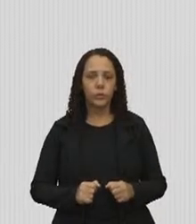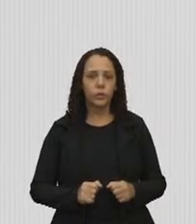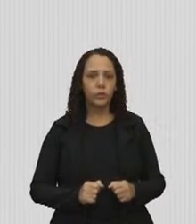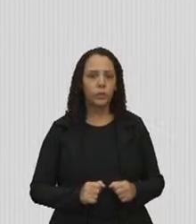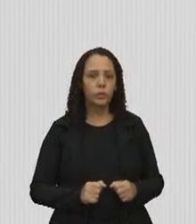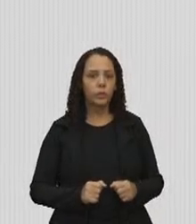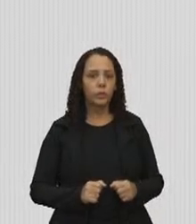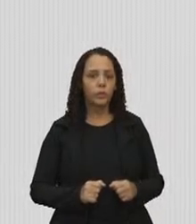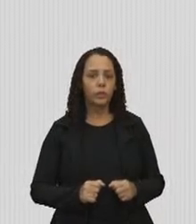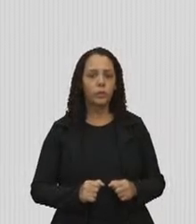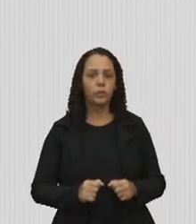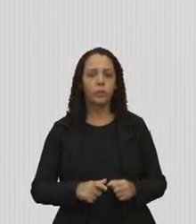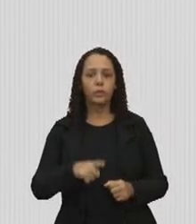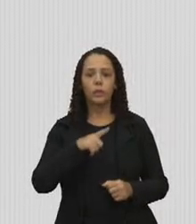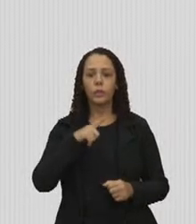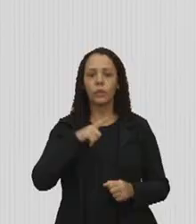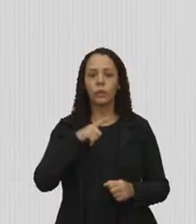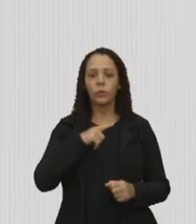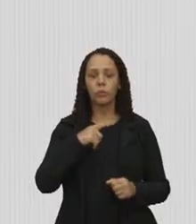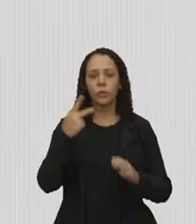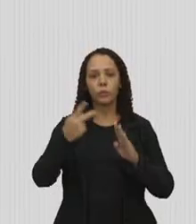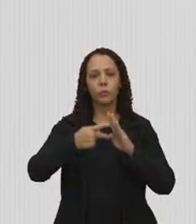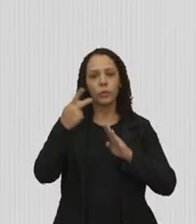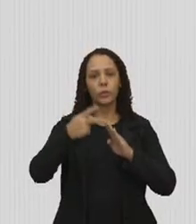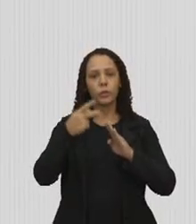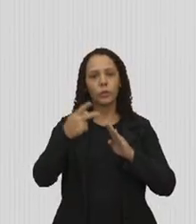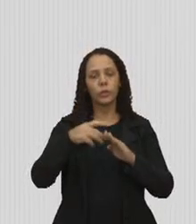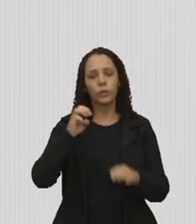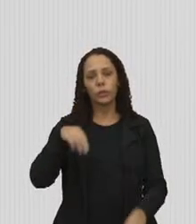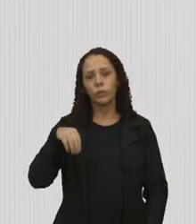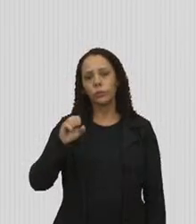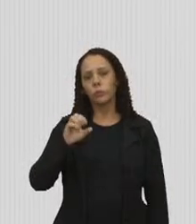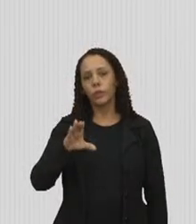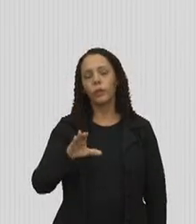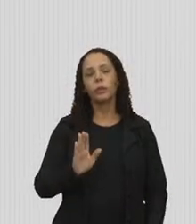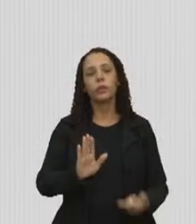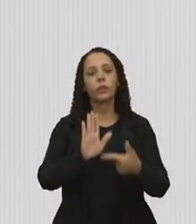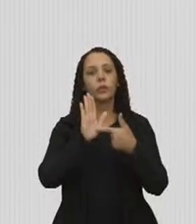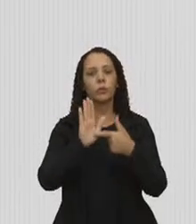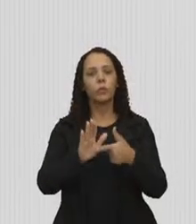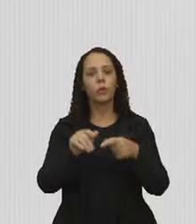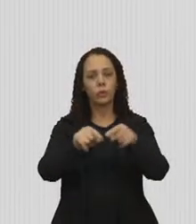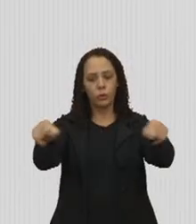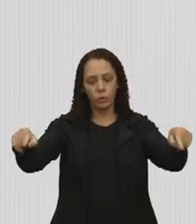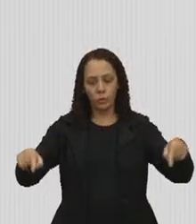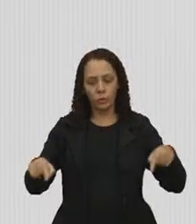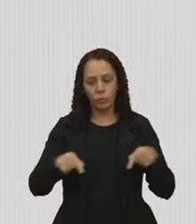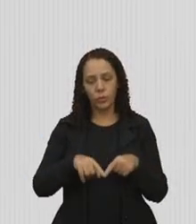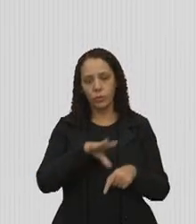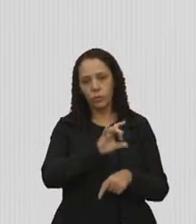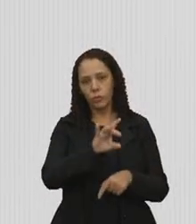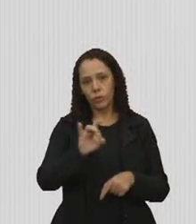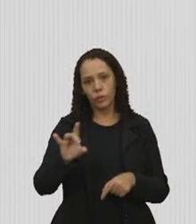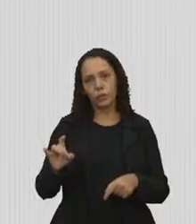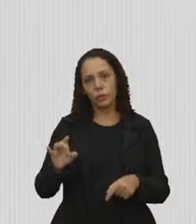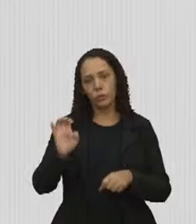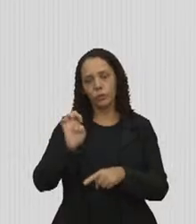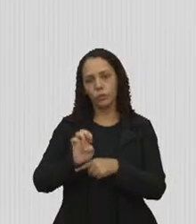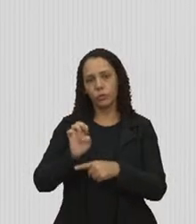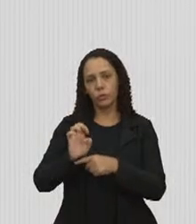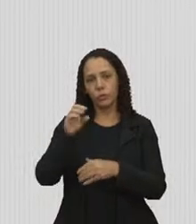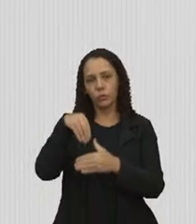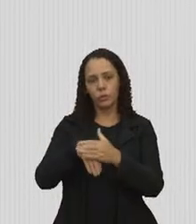tem uma portaria do MEC que estipula o tamanho de cada campus do Instituto Federal no Estado. Ok? Então, o